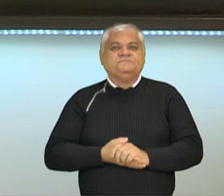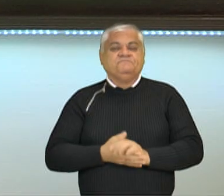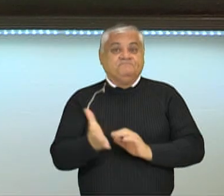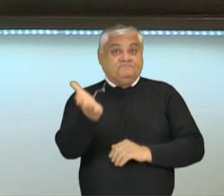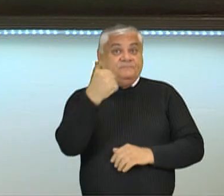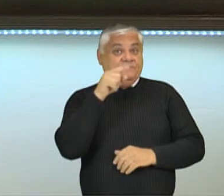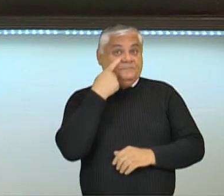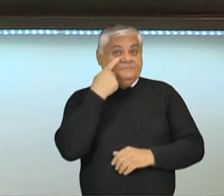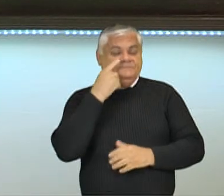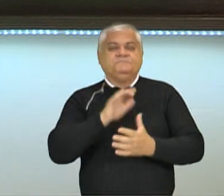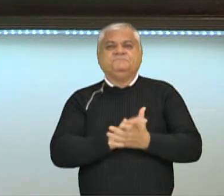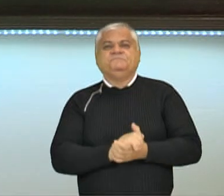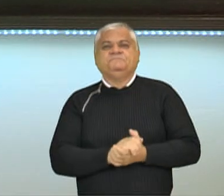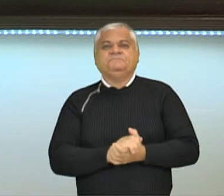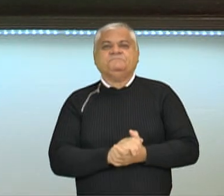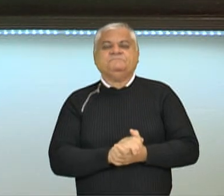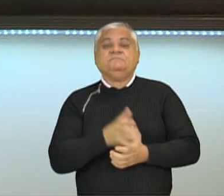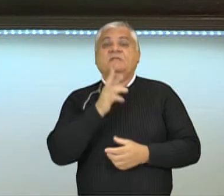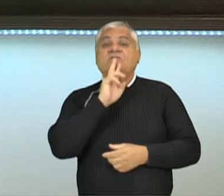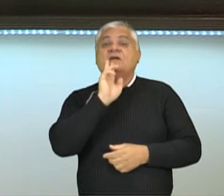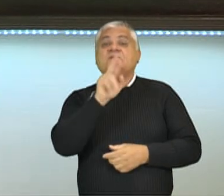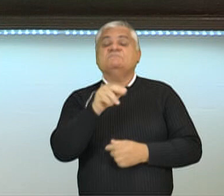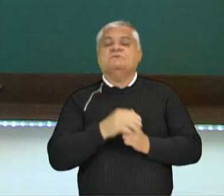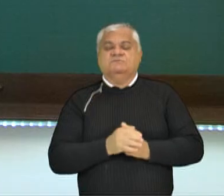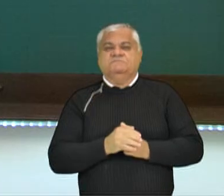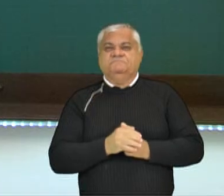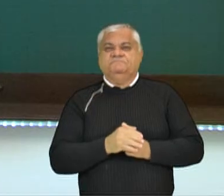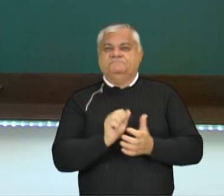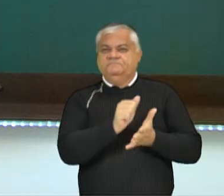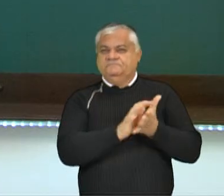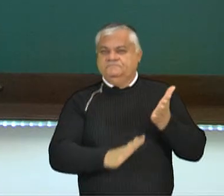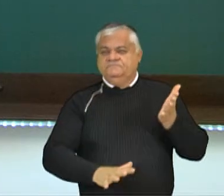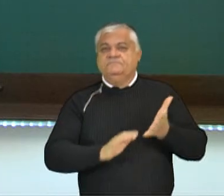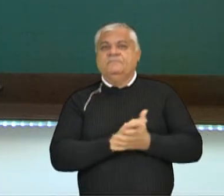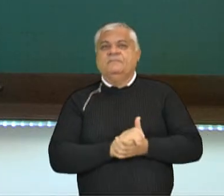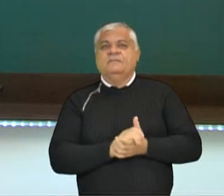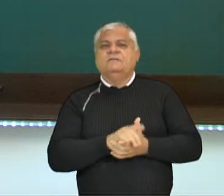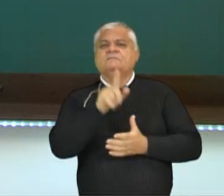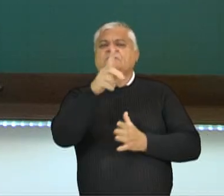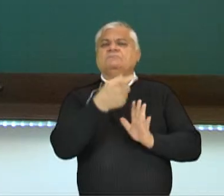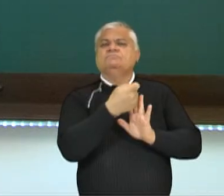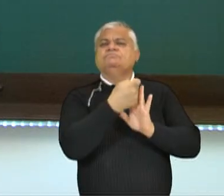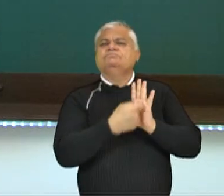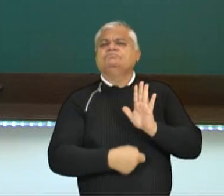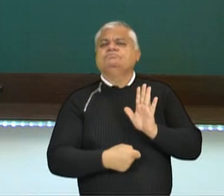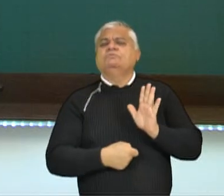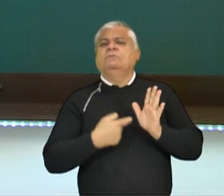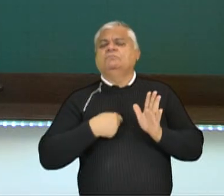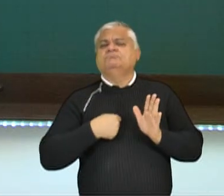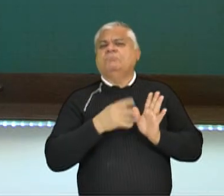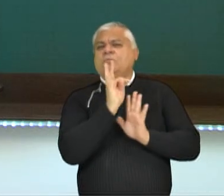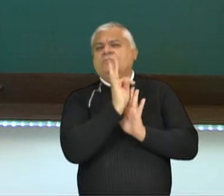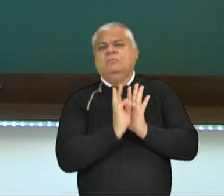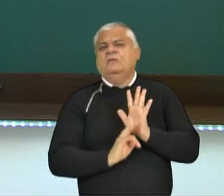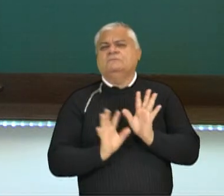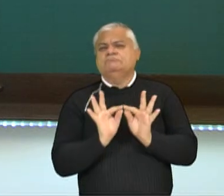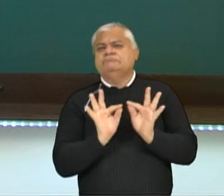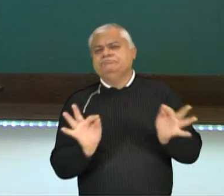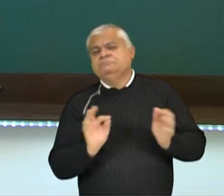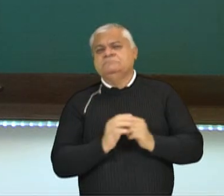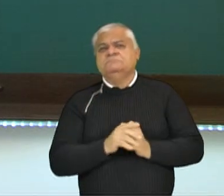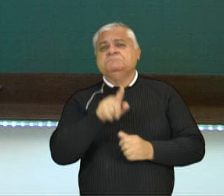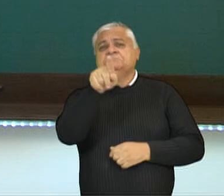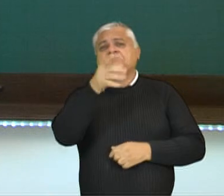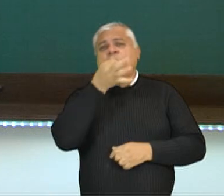Então vamos lá, terceirão. Vamos à resposta aí da última atividade da nossa aula. Escreve aí no seu caderno um pequeno texto, né, com a